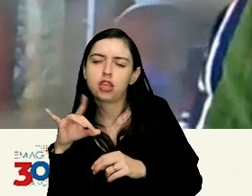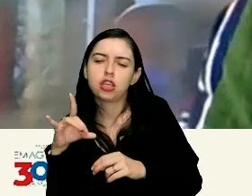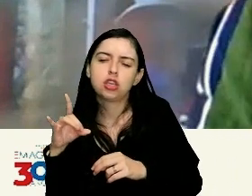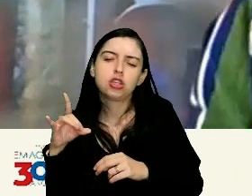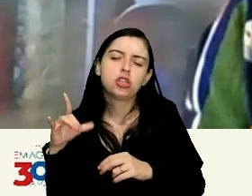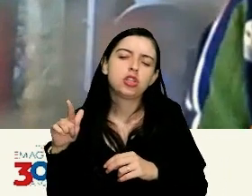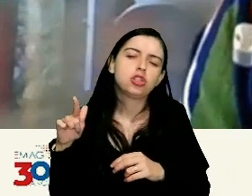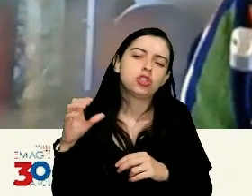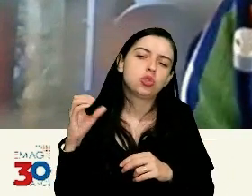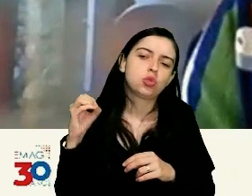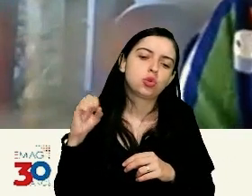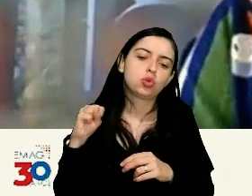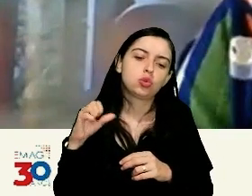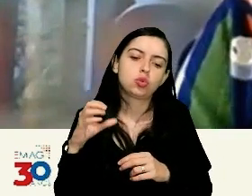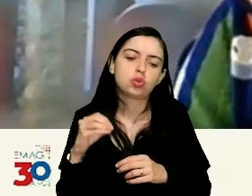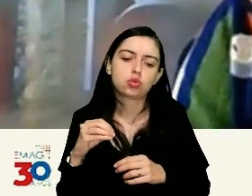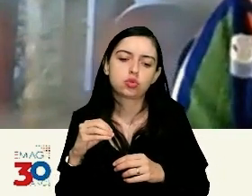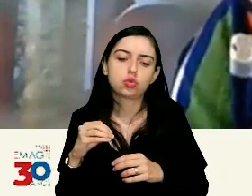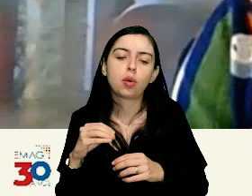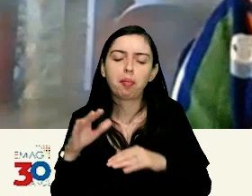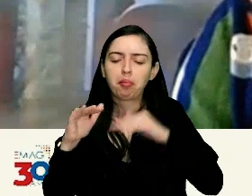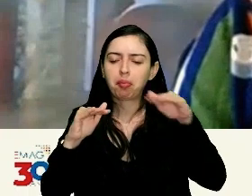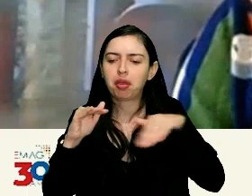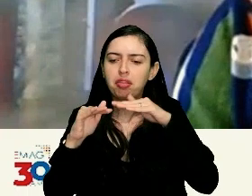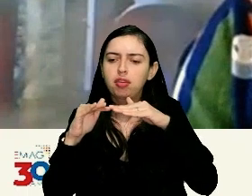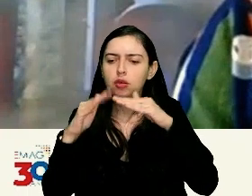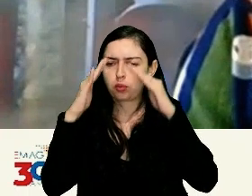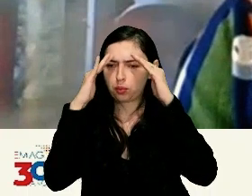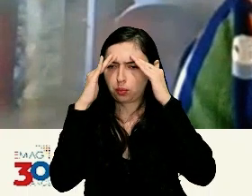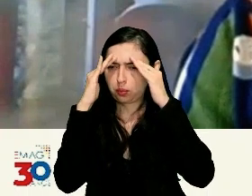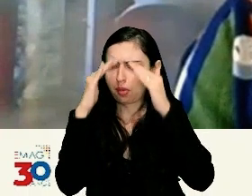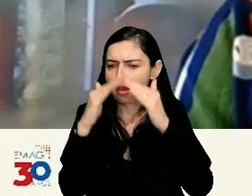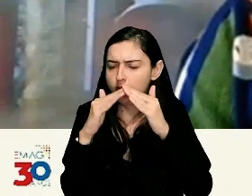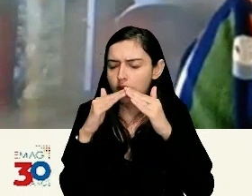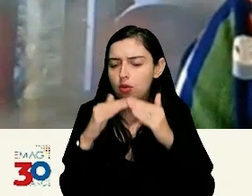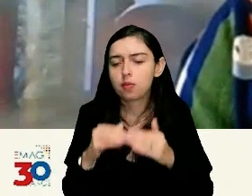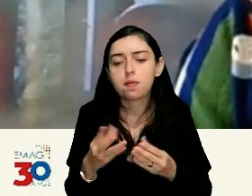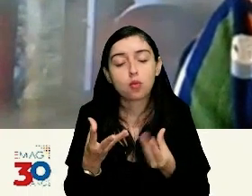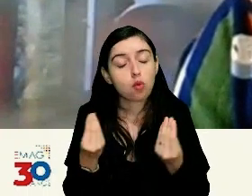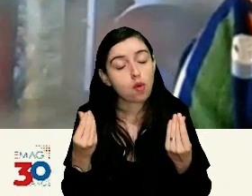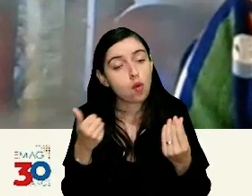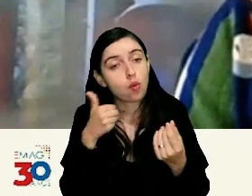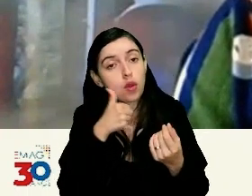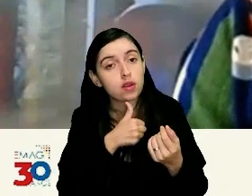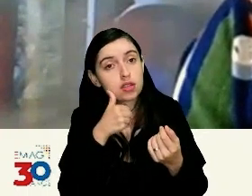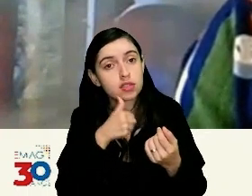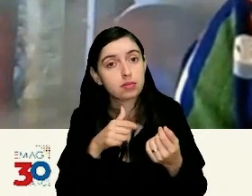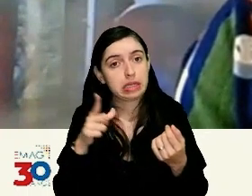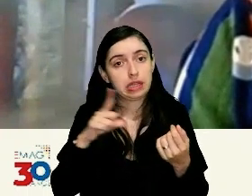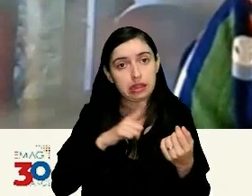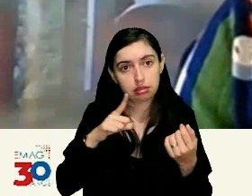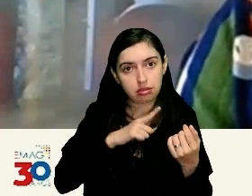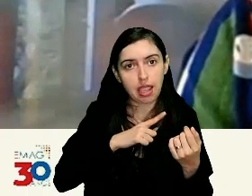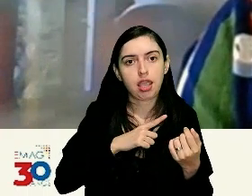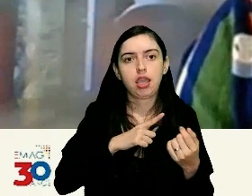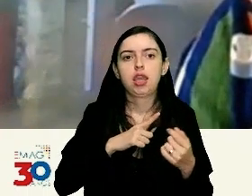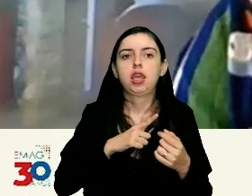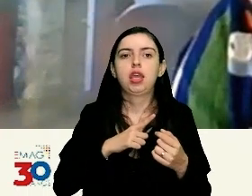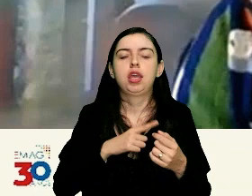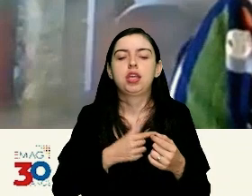padrão moral muito grande, muitas meninas têm que ser mães. Não foi uma